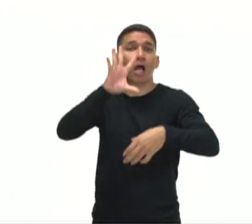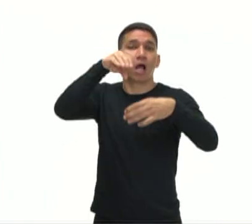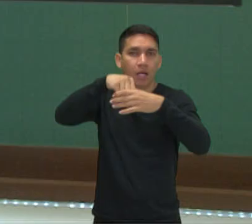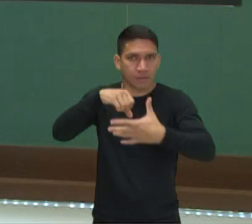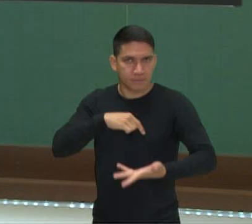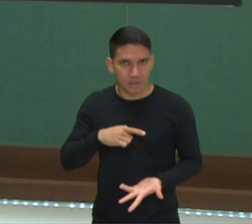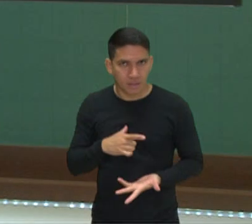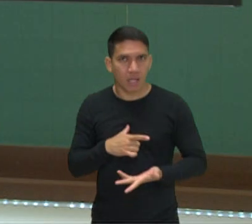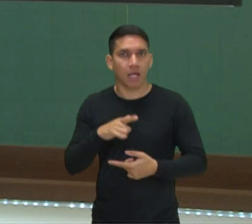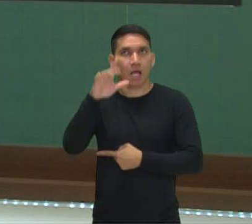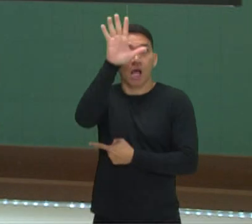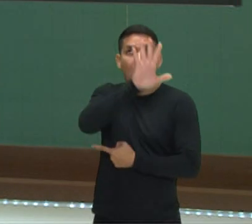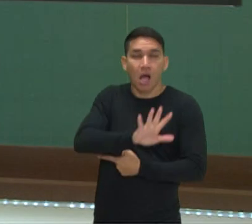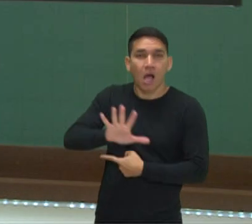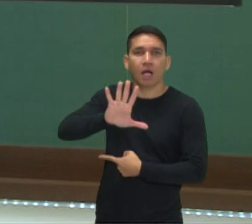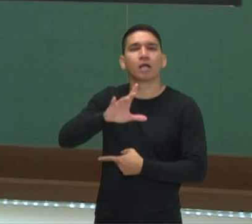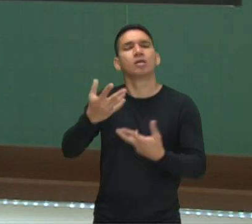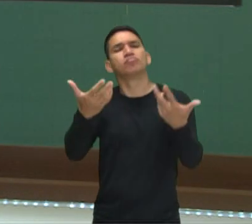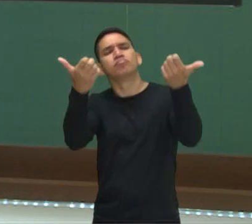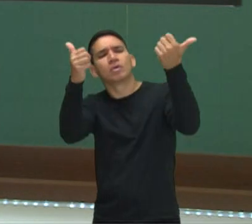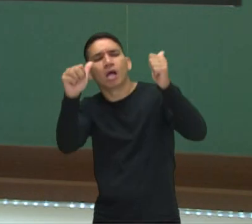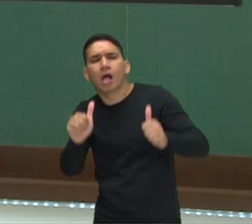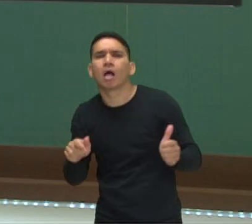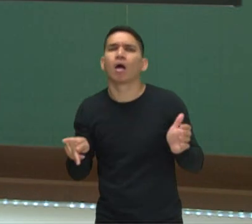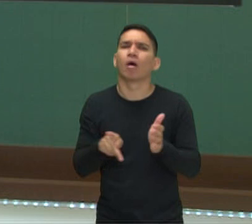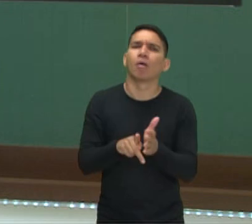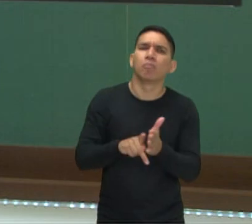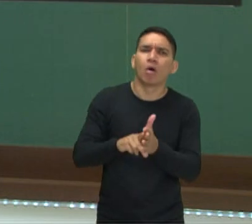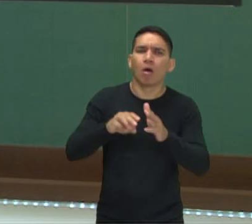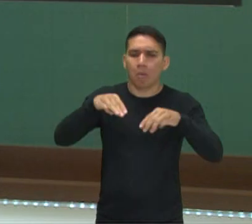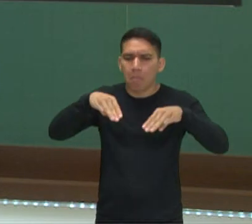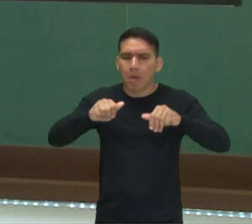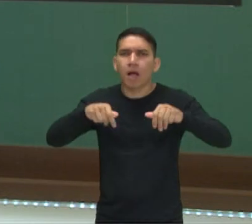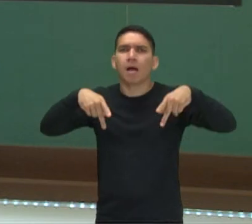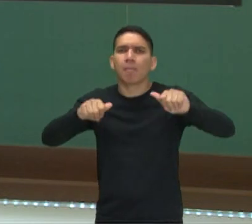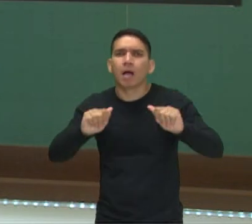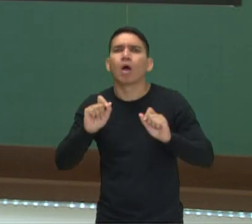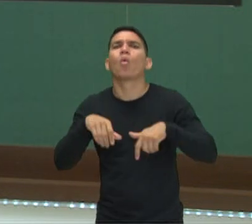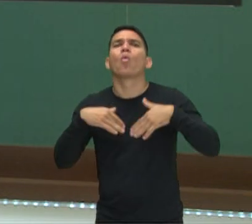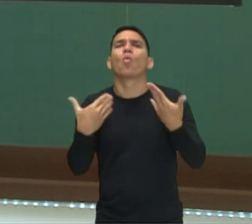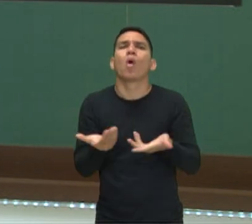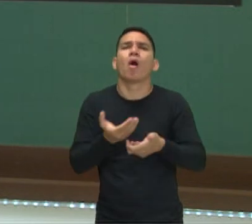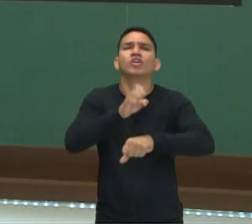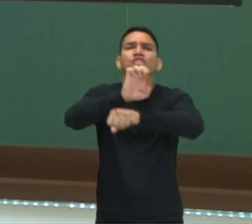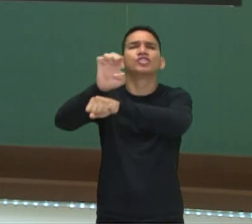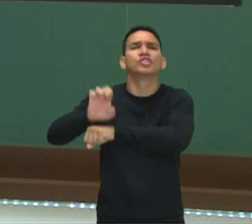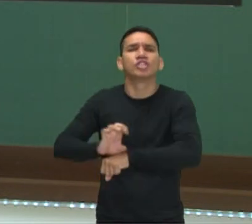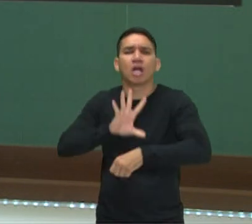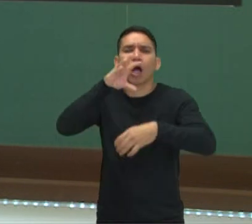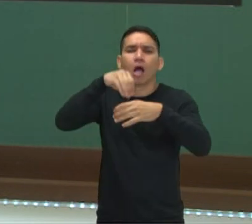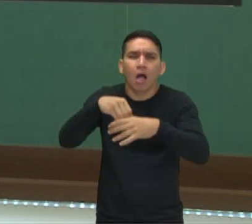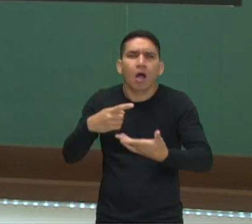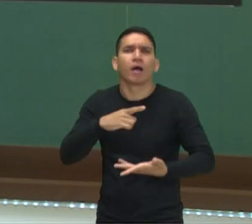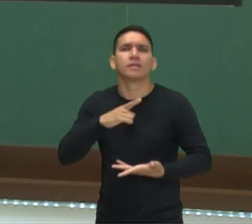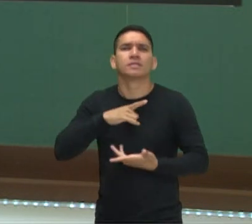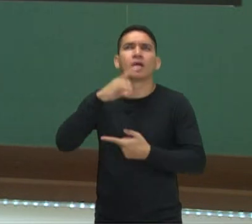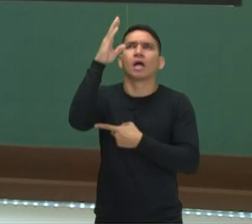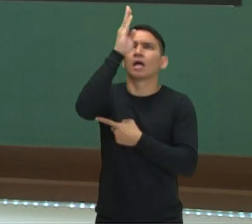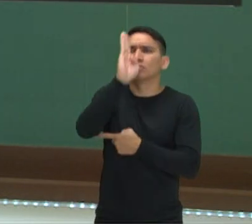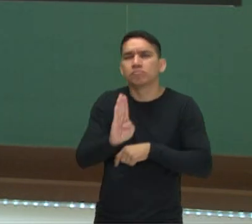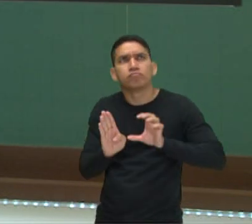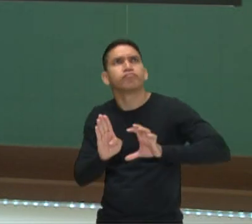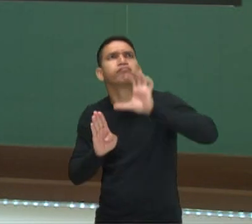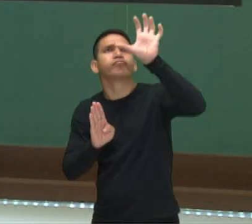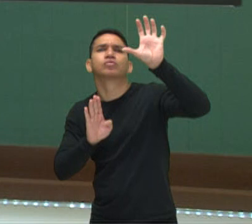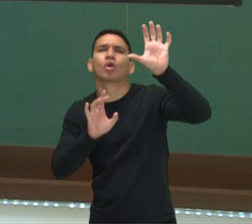Então, analisar a partir da cartografia, a partir dos mapas, que estados compõem a região norte. São justamente aqueles que